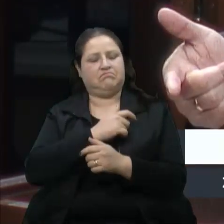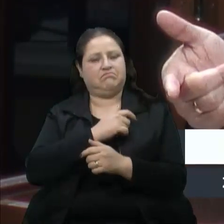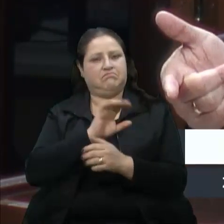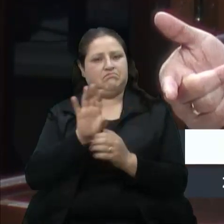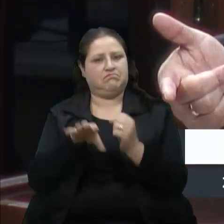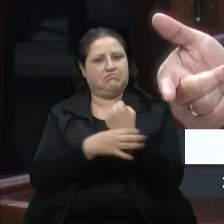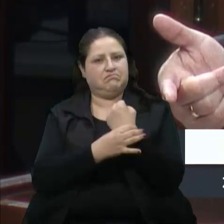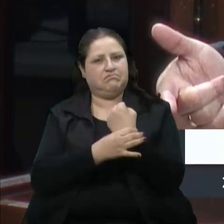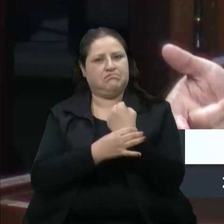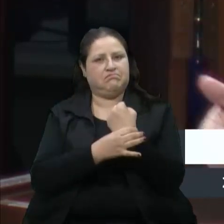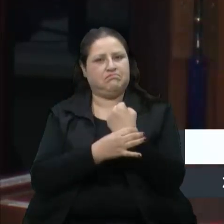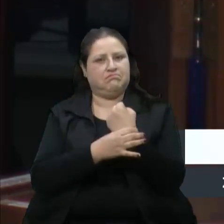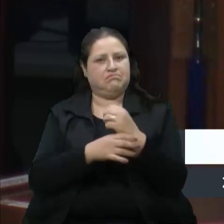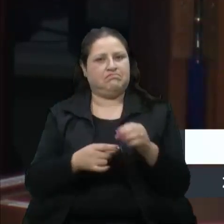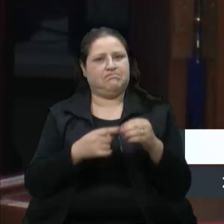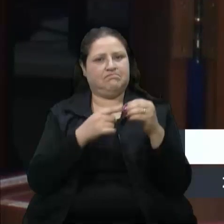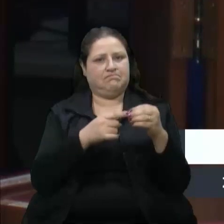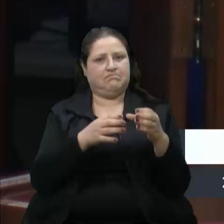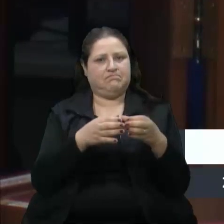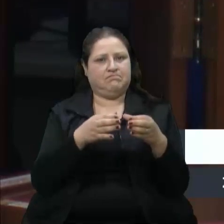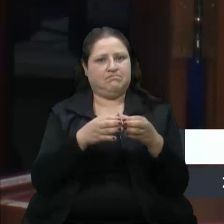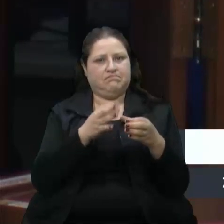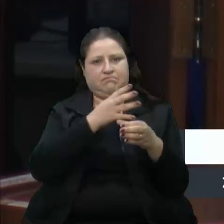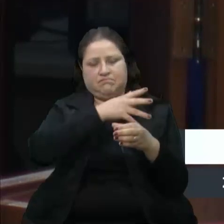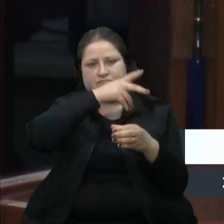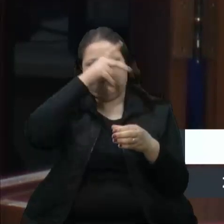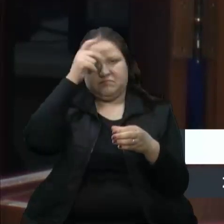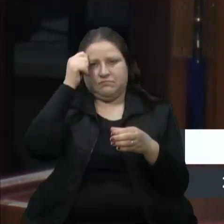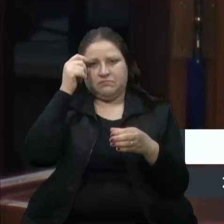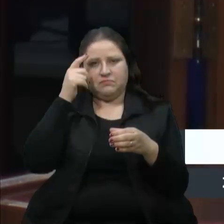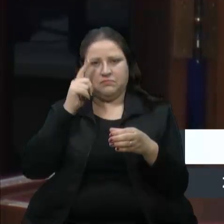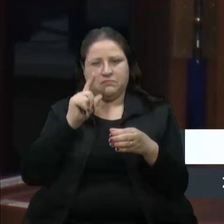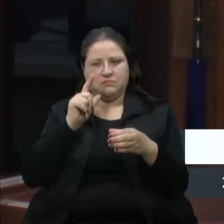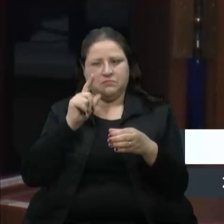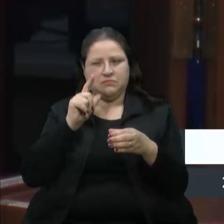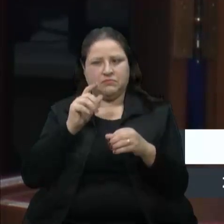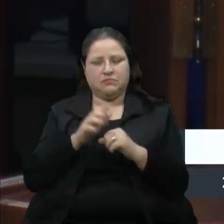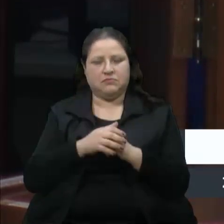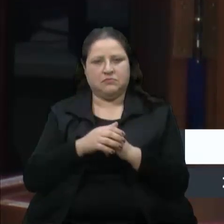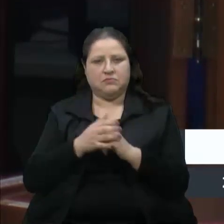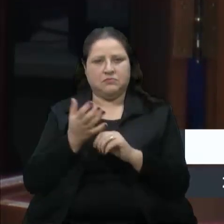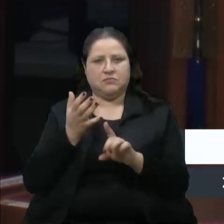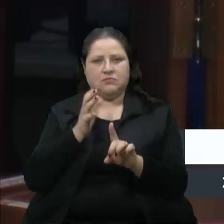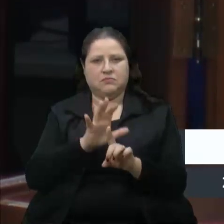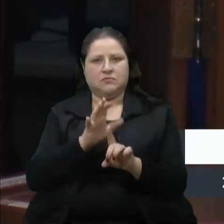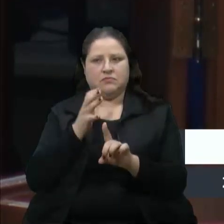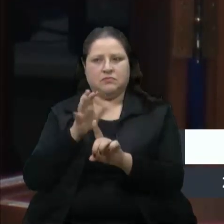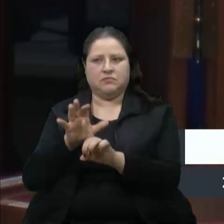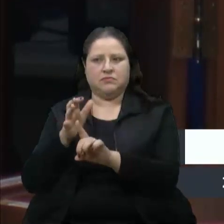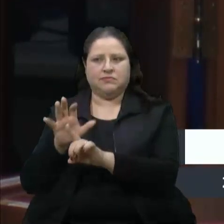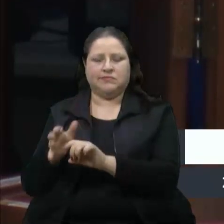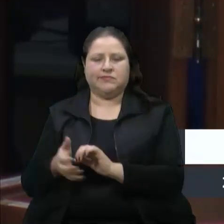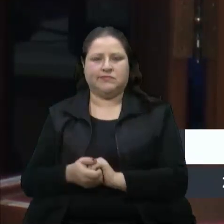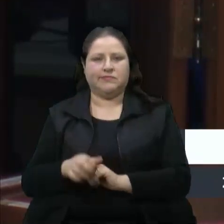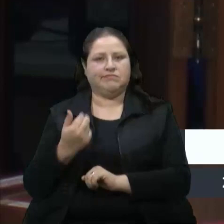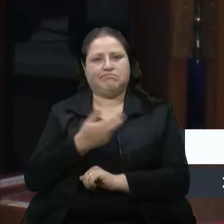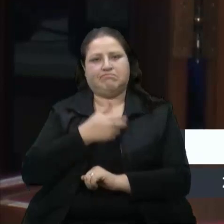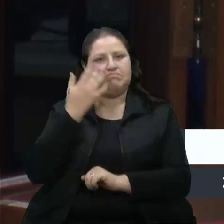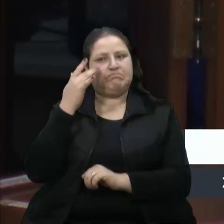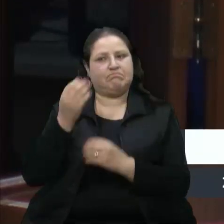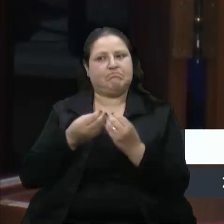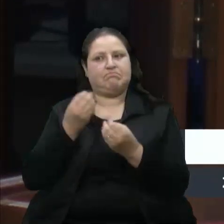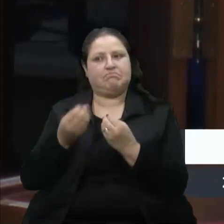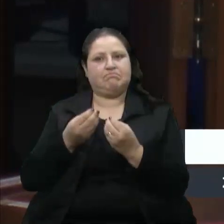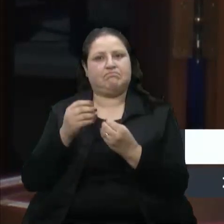Guarda Municipal, eles conseguiram atacar, acredito eu, né, porque a gente não sabe ainda bem como foi essas